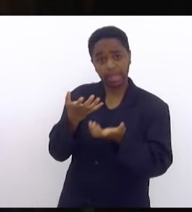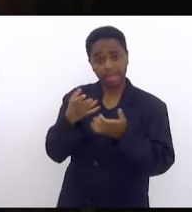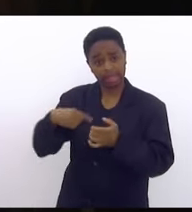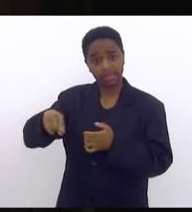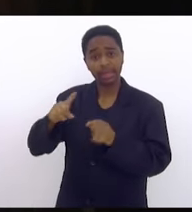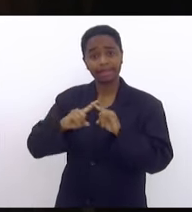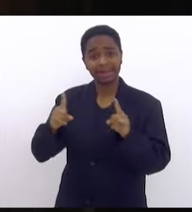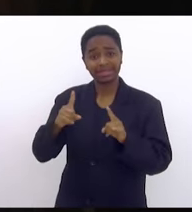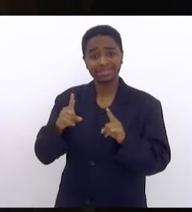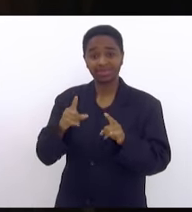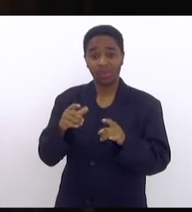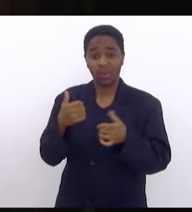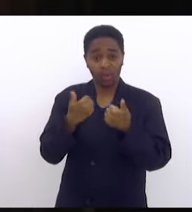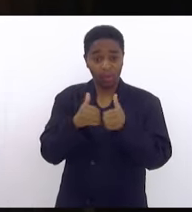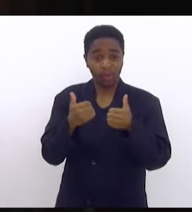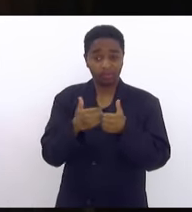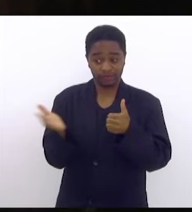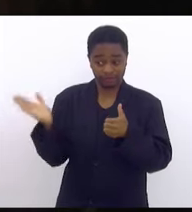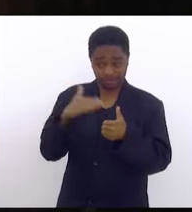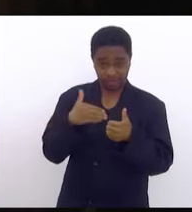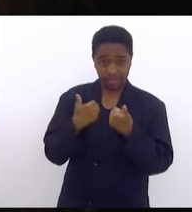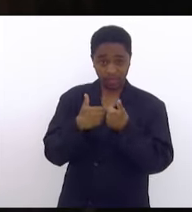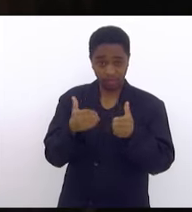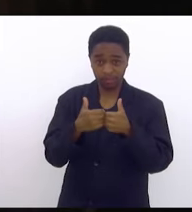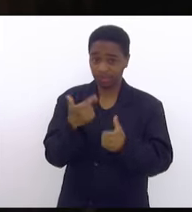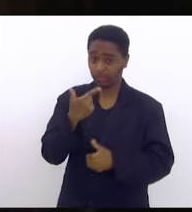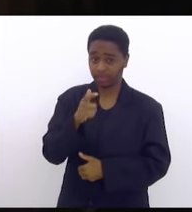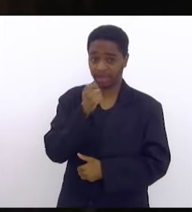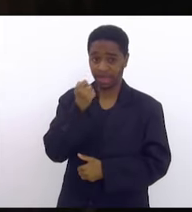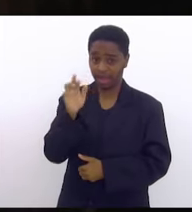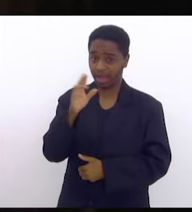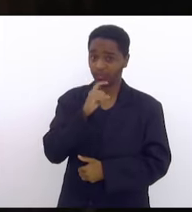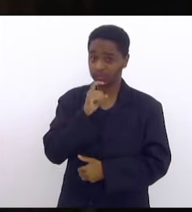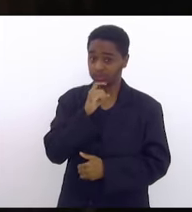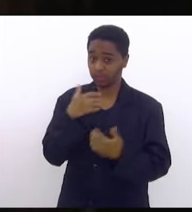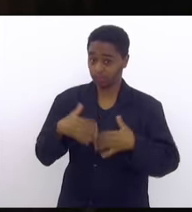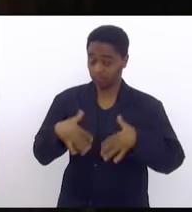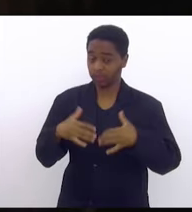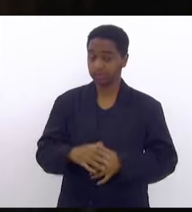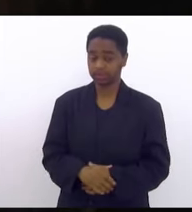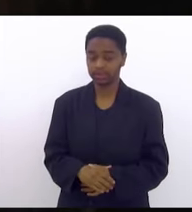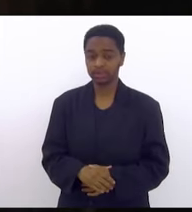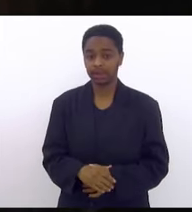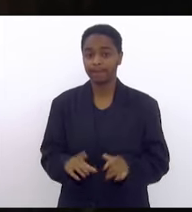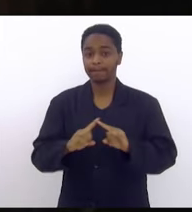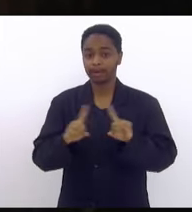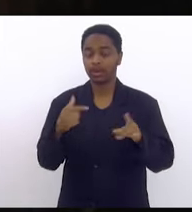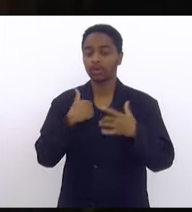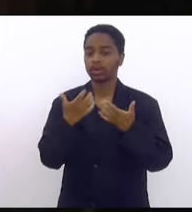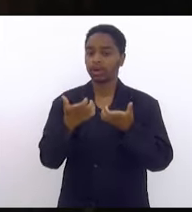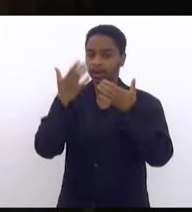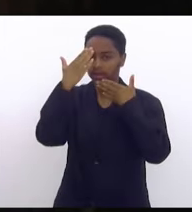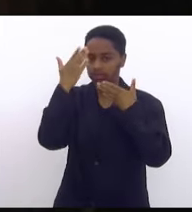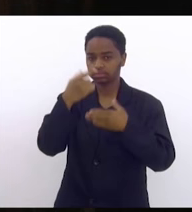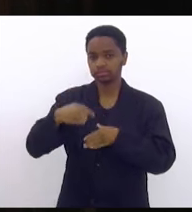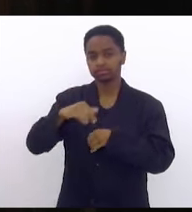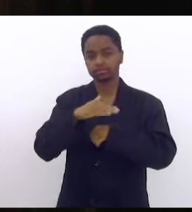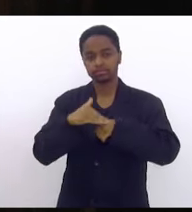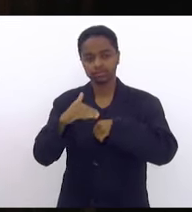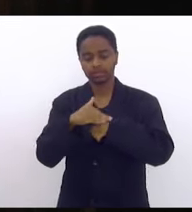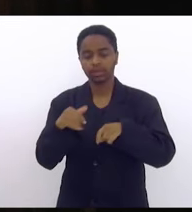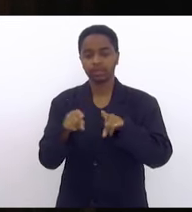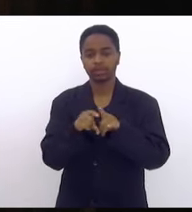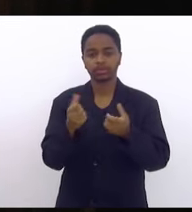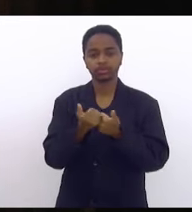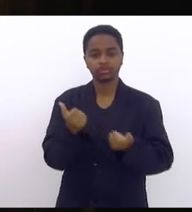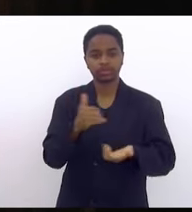vieram num ônibus sem ar-condicionado. É muita animação. Mas eu queria agradecer o carinho de todos vocês, subsecretária